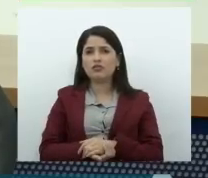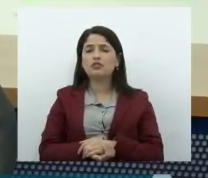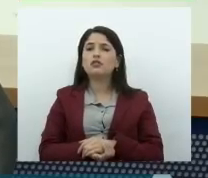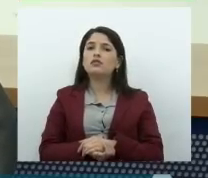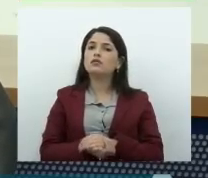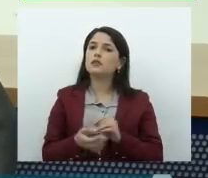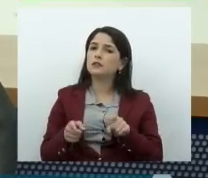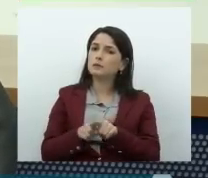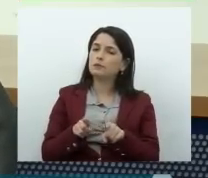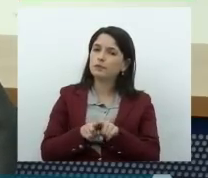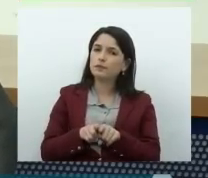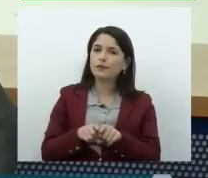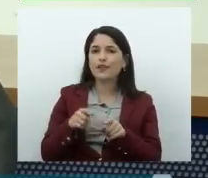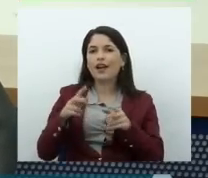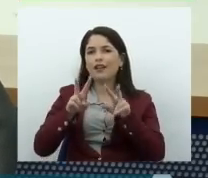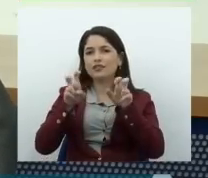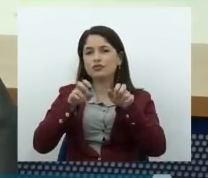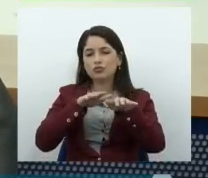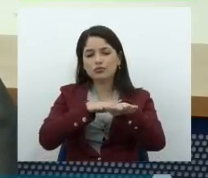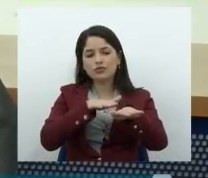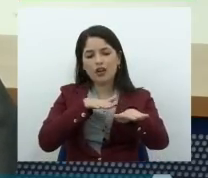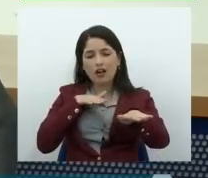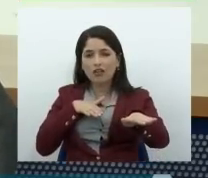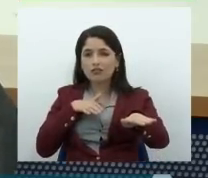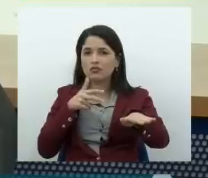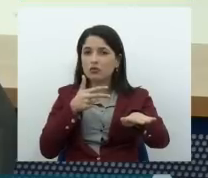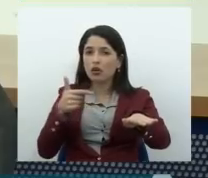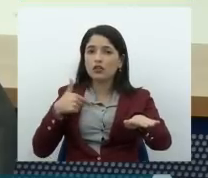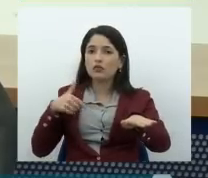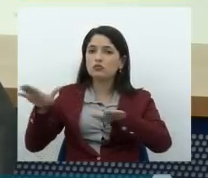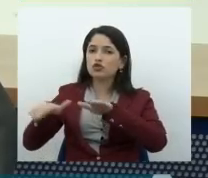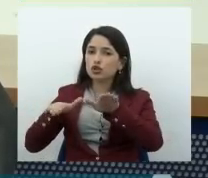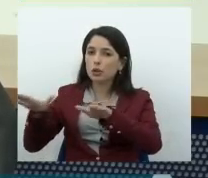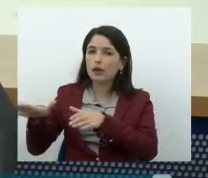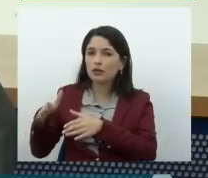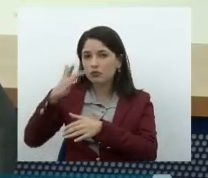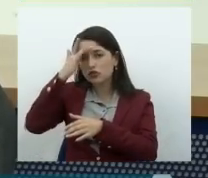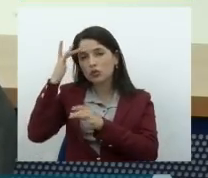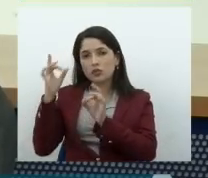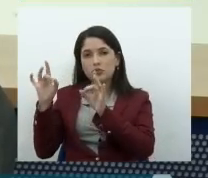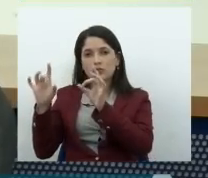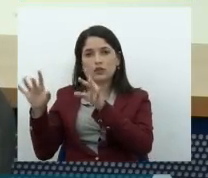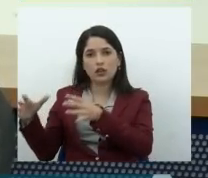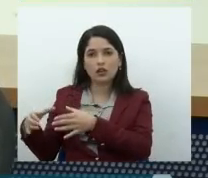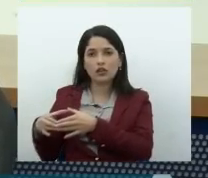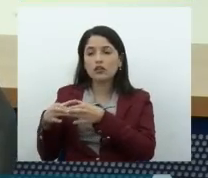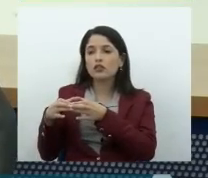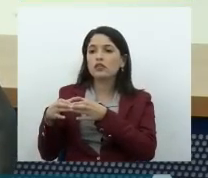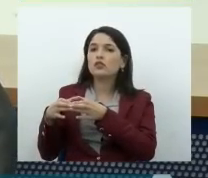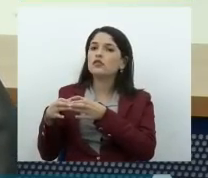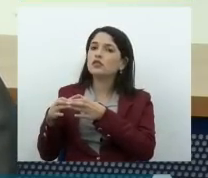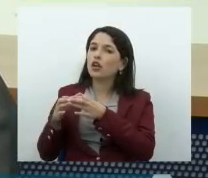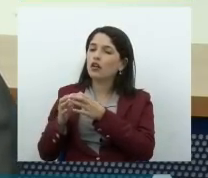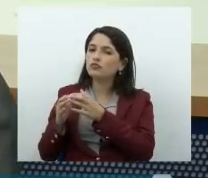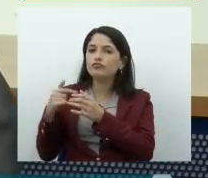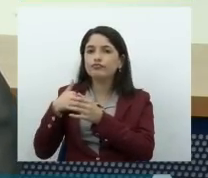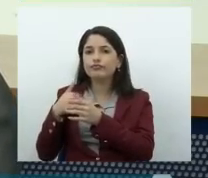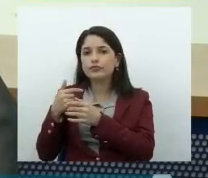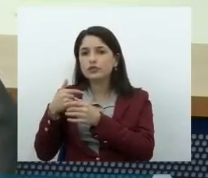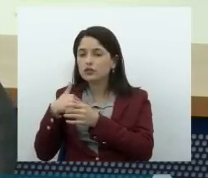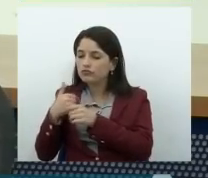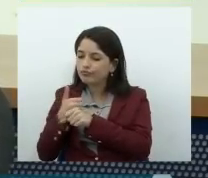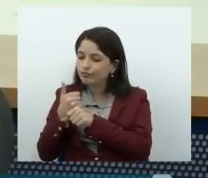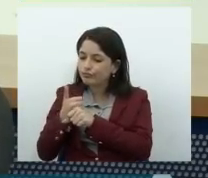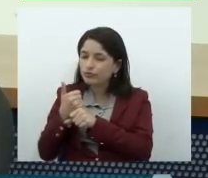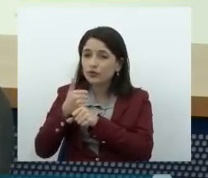esse estudo, com técnicos desta área, e construir aqui na Tiradentes, com cruzamento com a Paulo